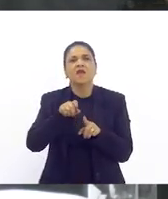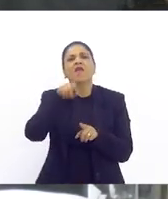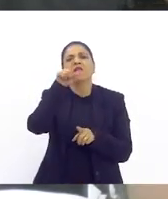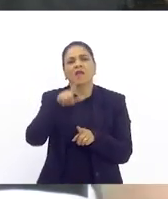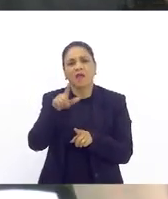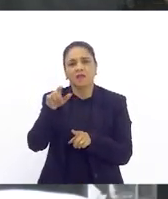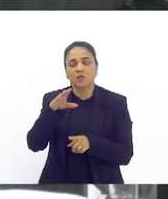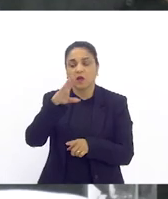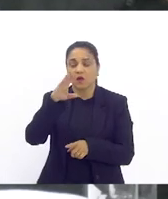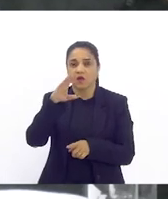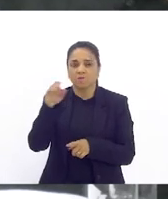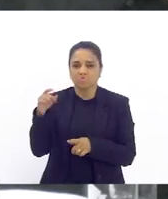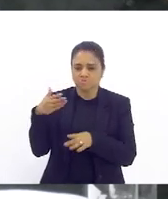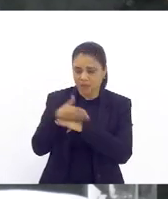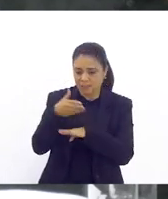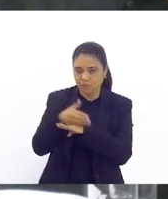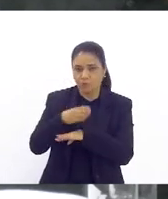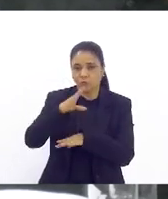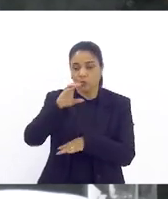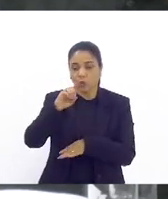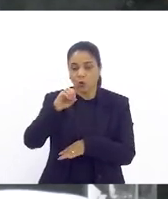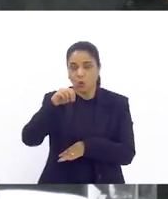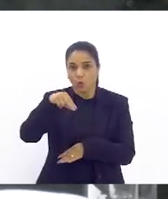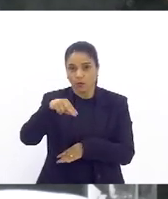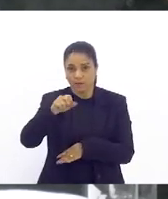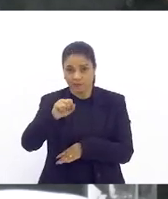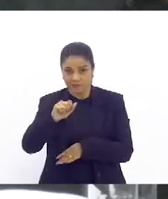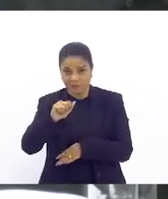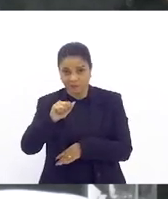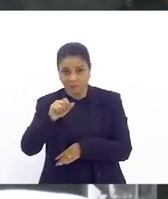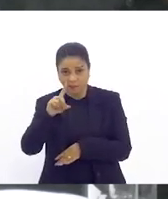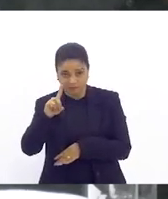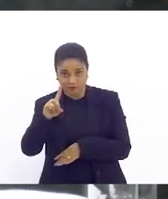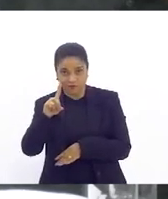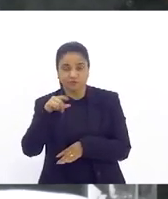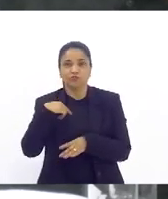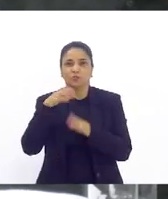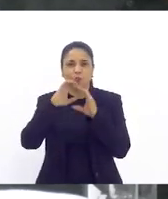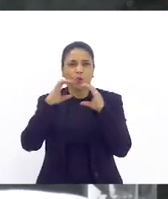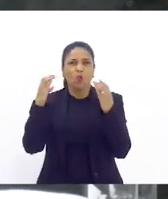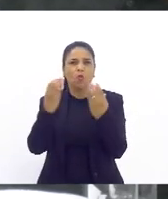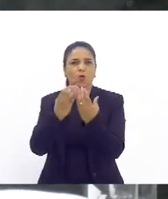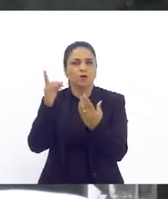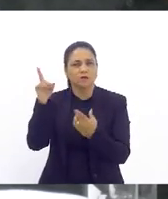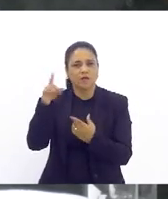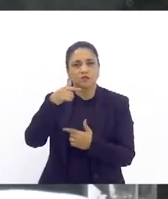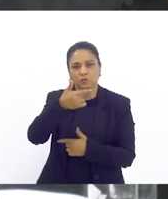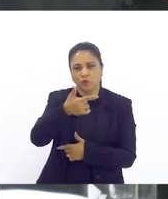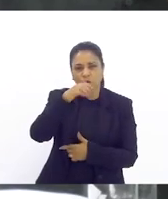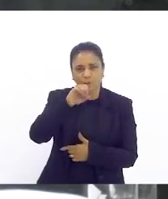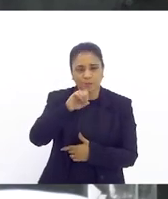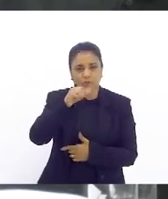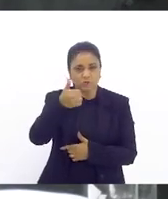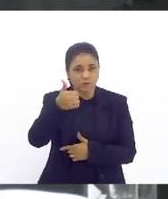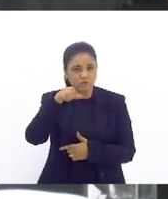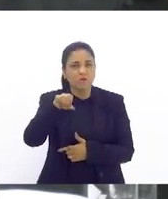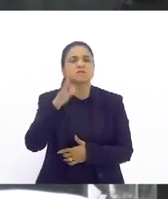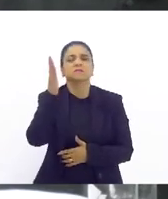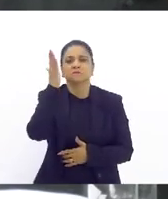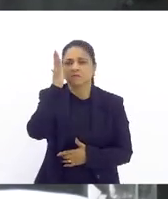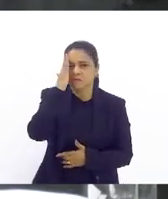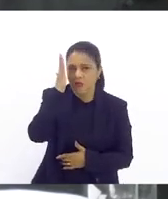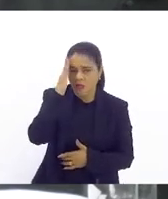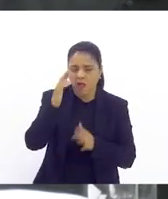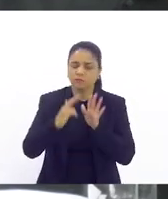conape desculpe que foi o congresso em 2019 sabe muito bem de todas